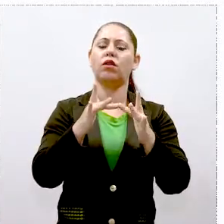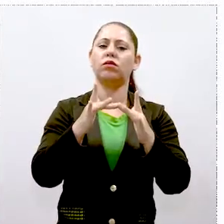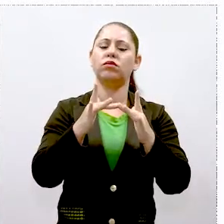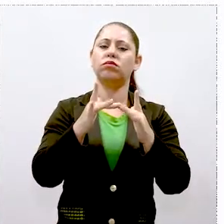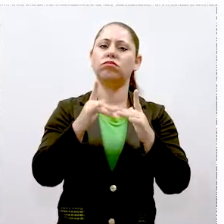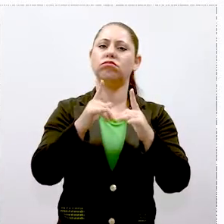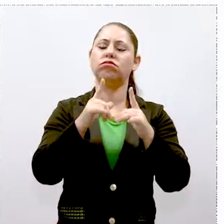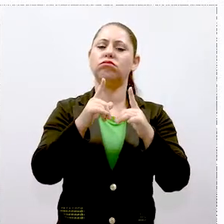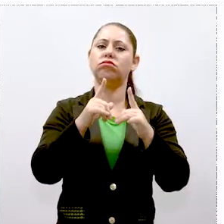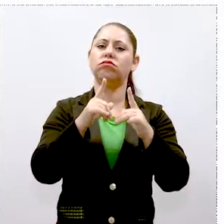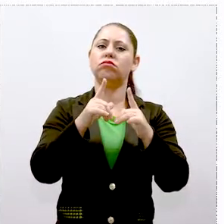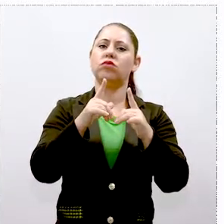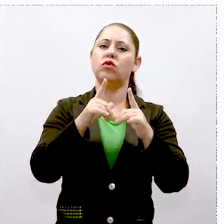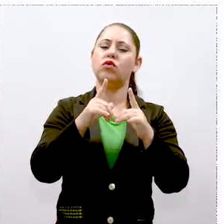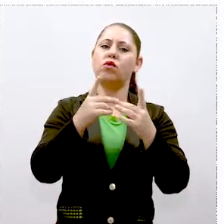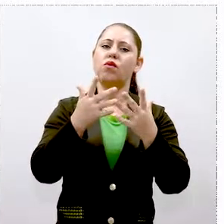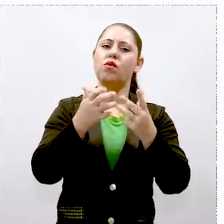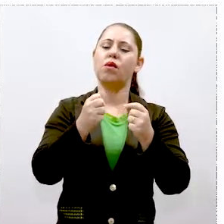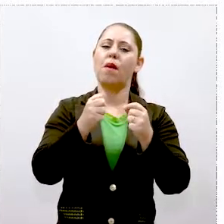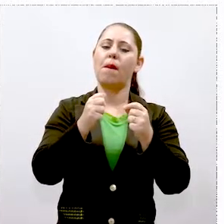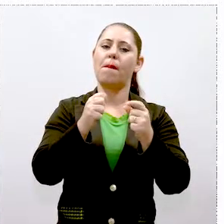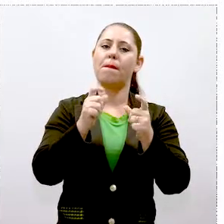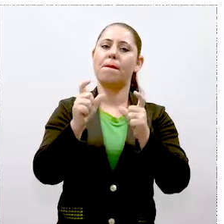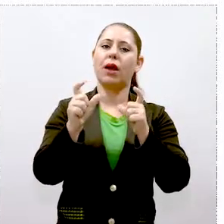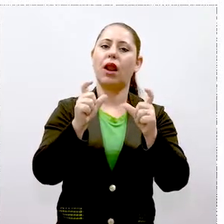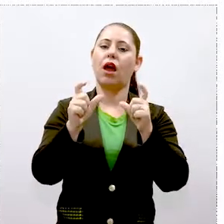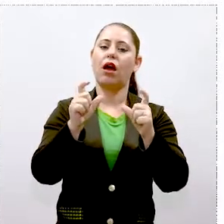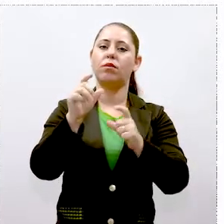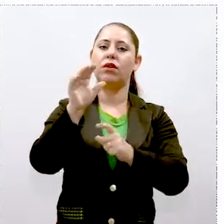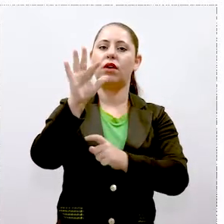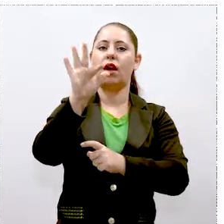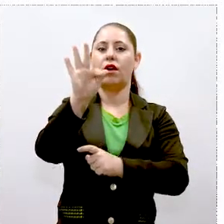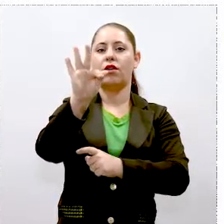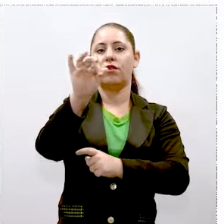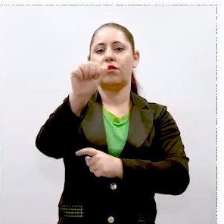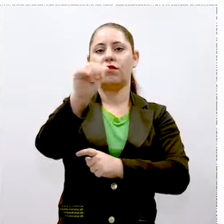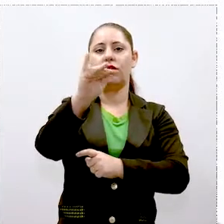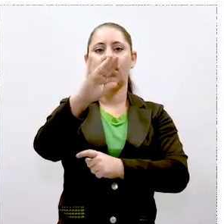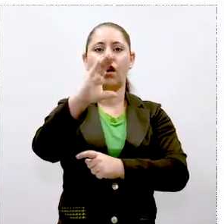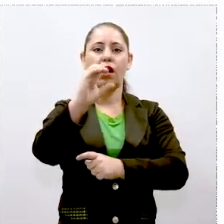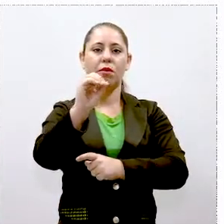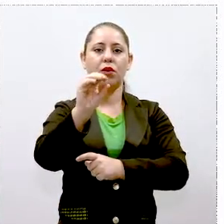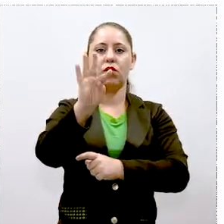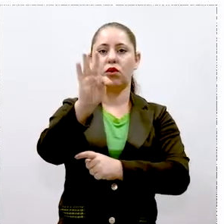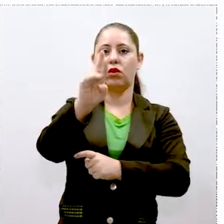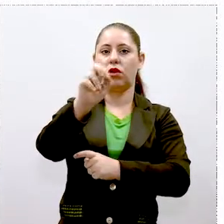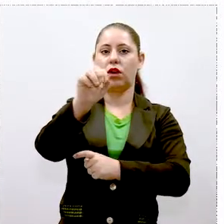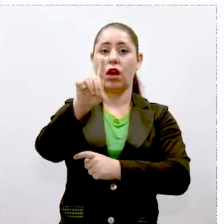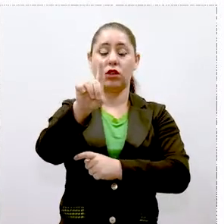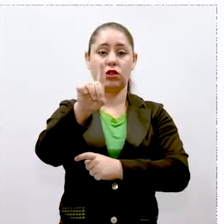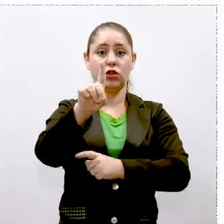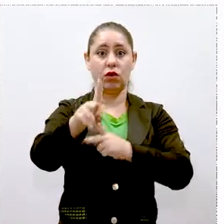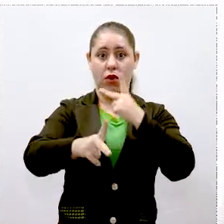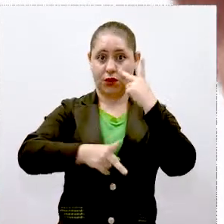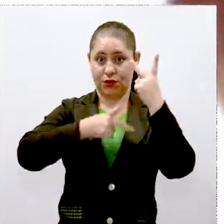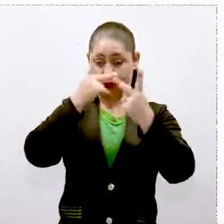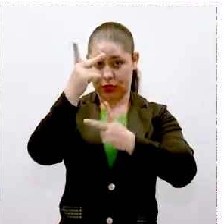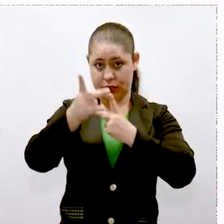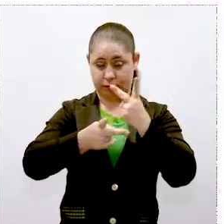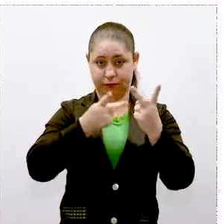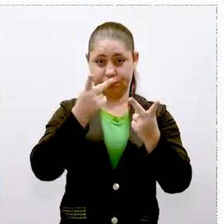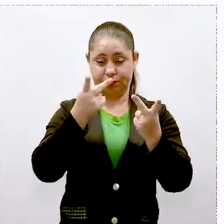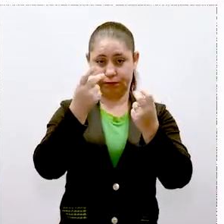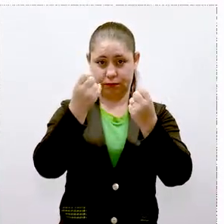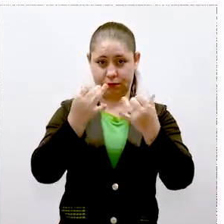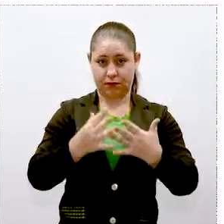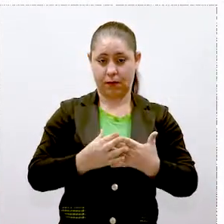corroborar com as palavras do deputado federal Fábio Tradi, aqui do Mato Grosso do Sul, quando ele